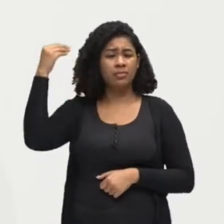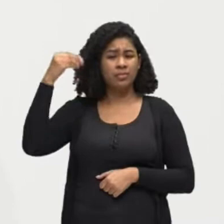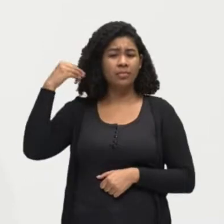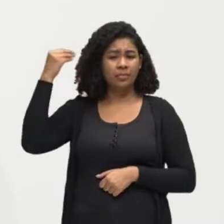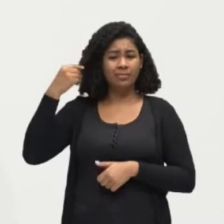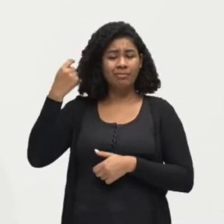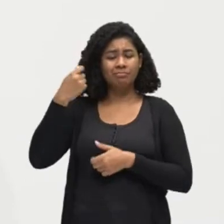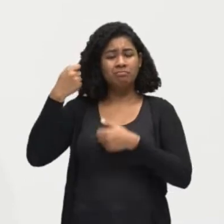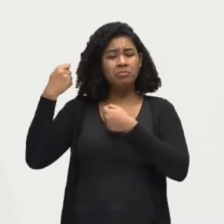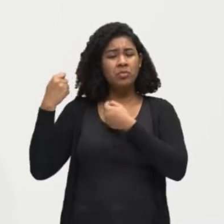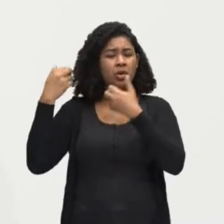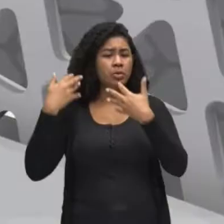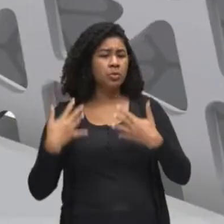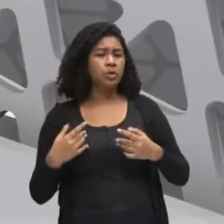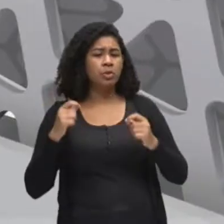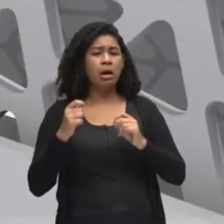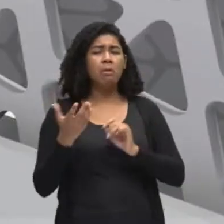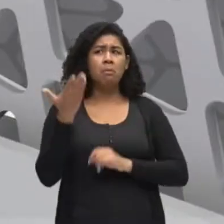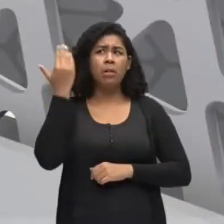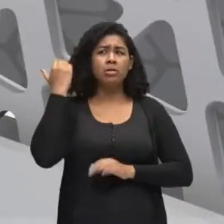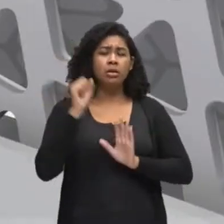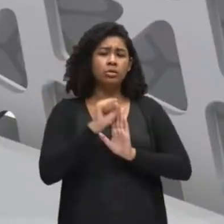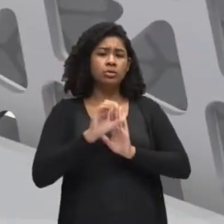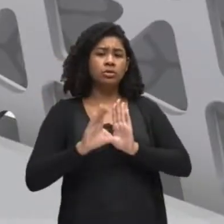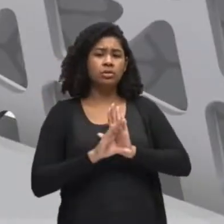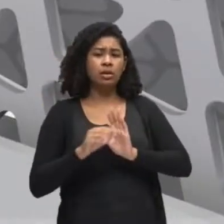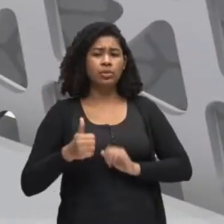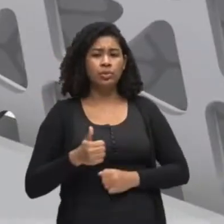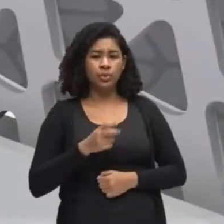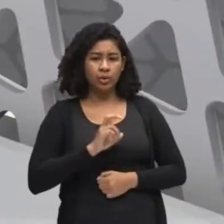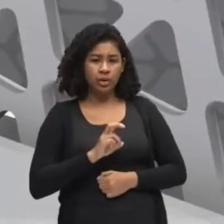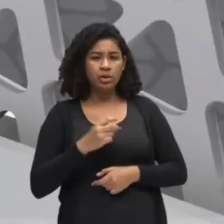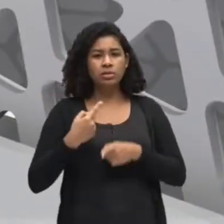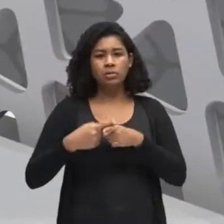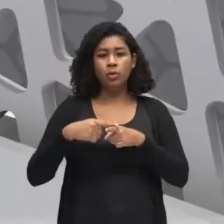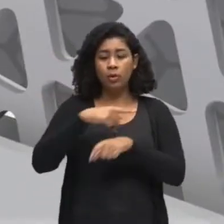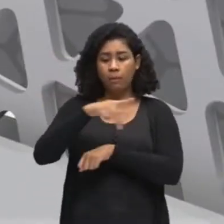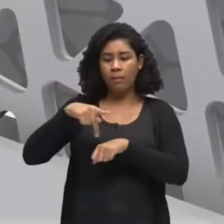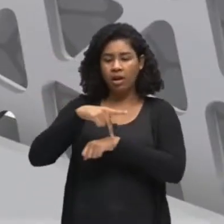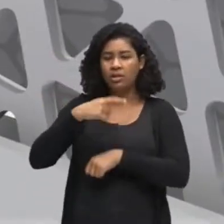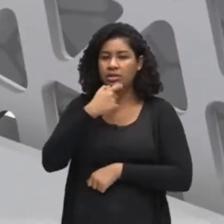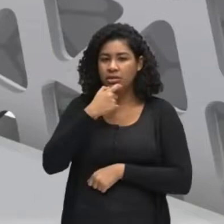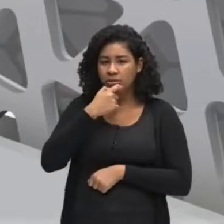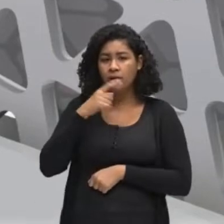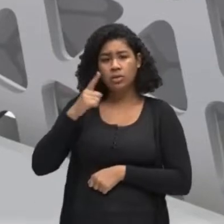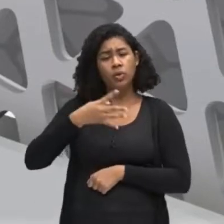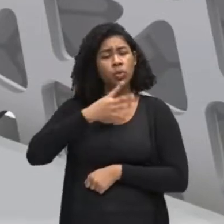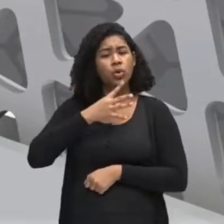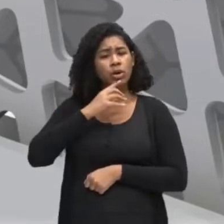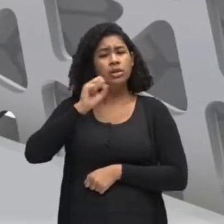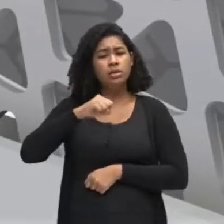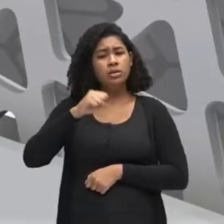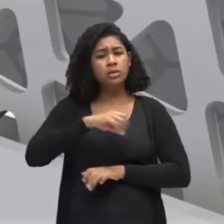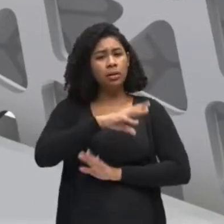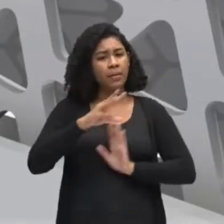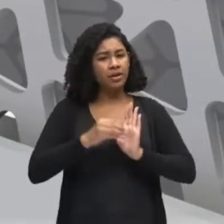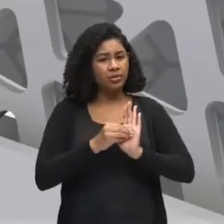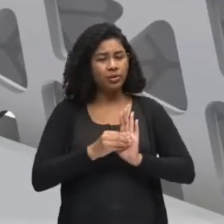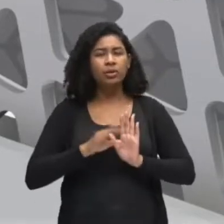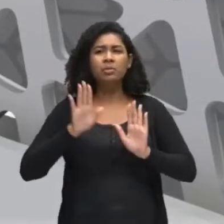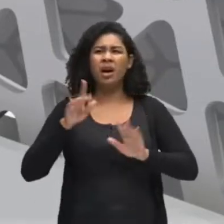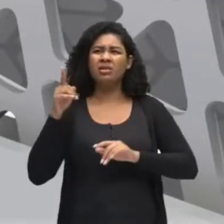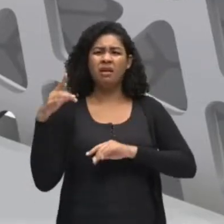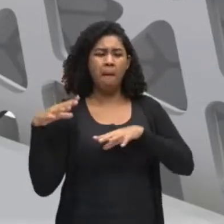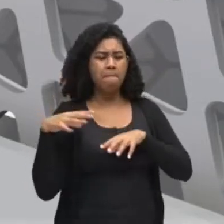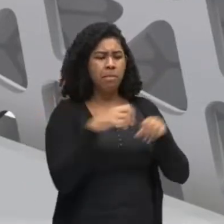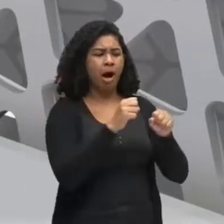XV que os navegadores ingleses já tinham conhecimento da região amazônica. E por que não tomaram posse? Lembrem-se